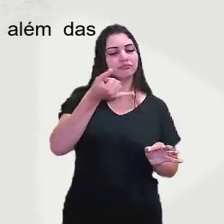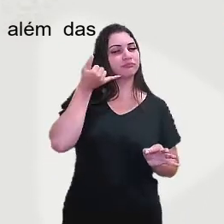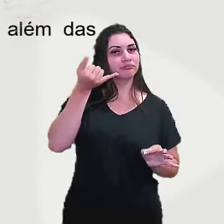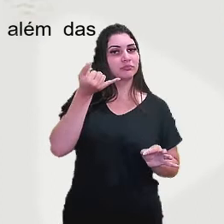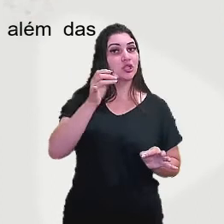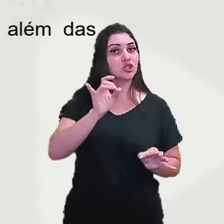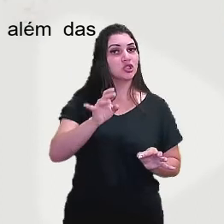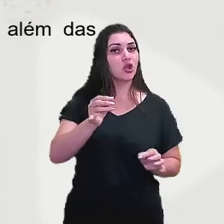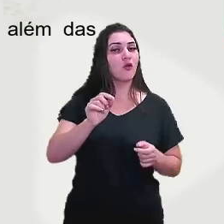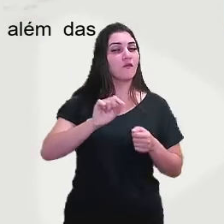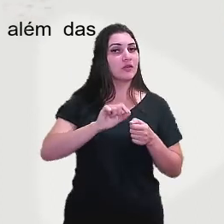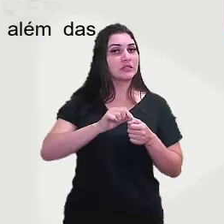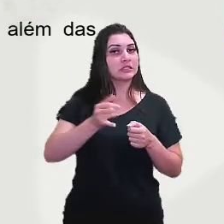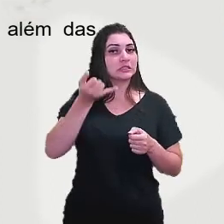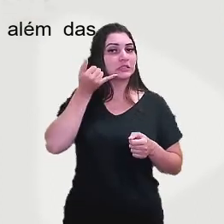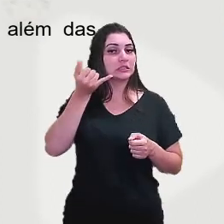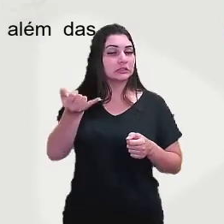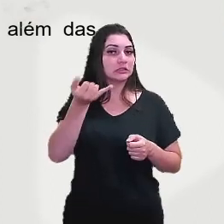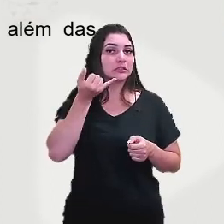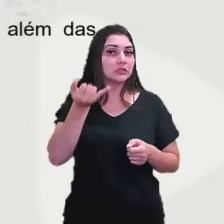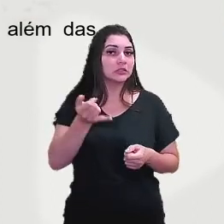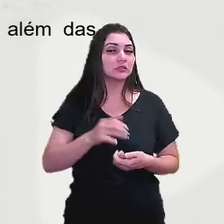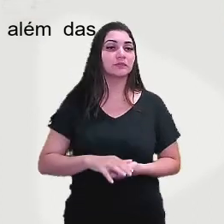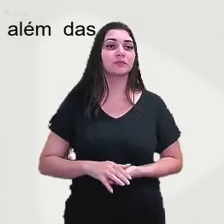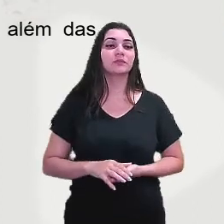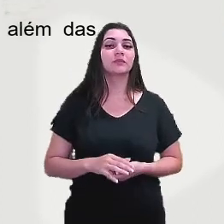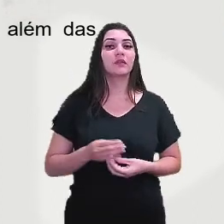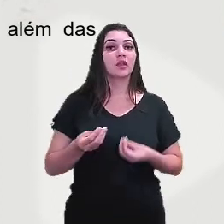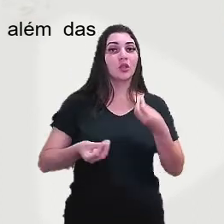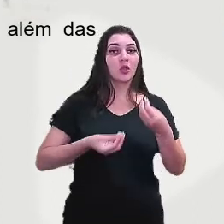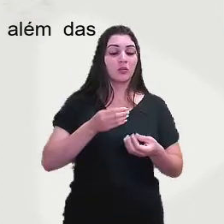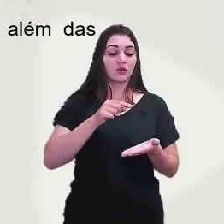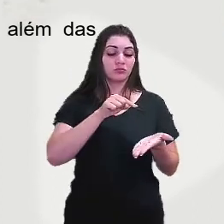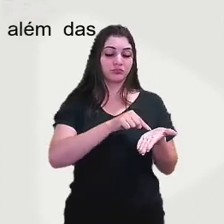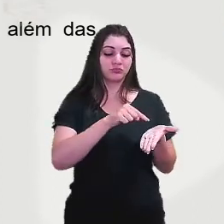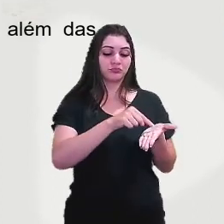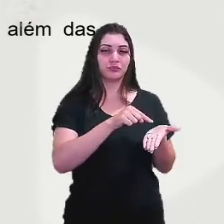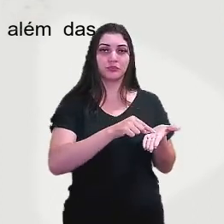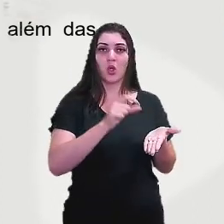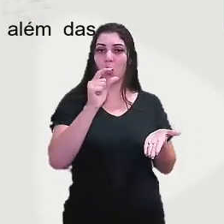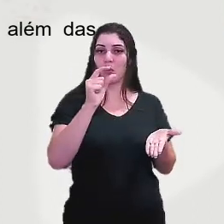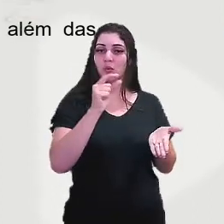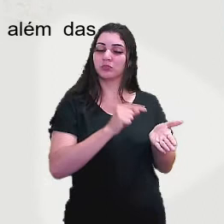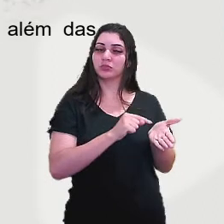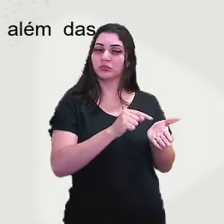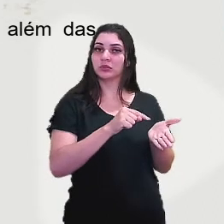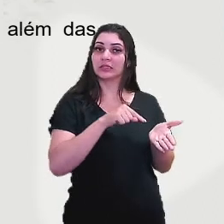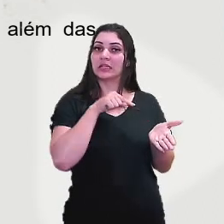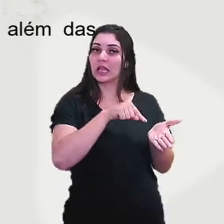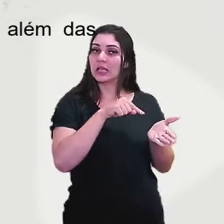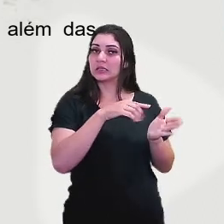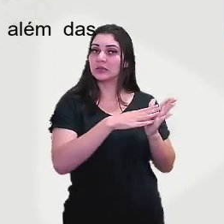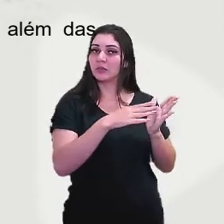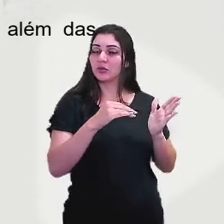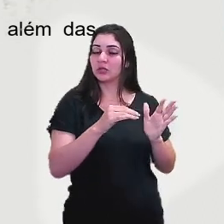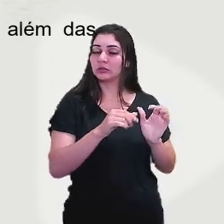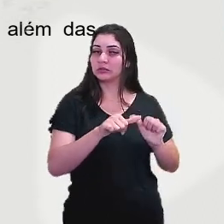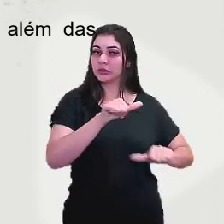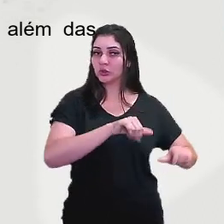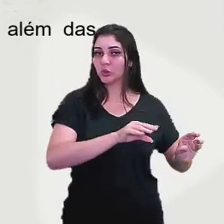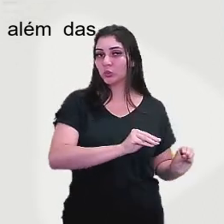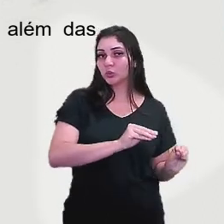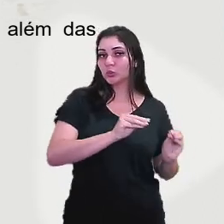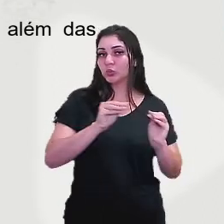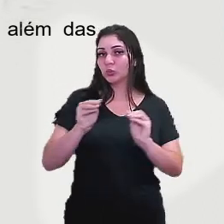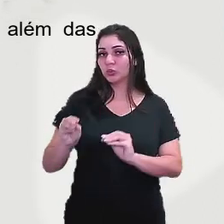fazia a ligação, que tinha que era tecla com os números. A gente saiu daquele modelo, gente, que a